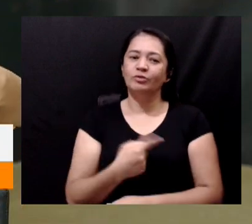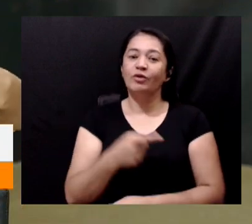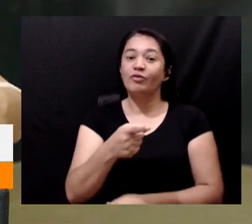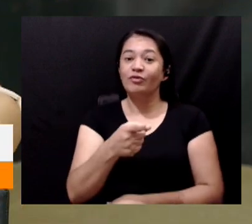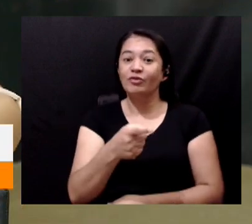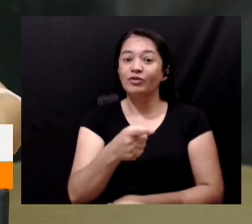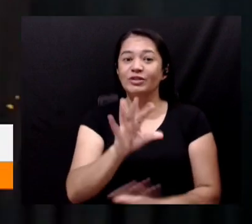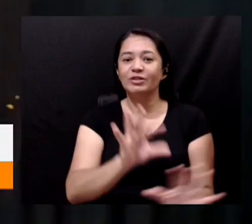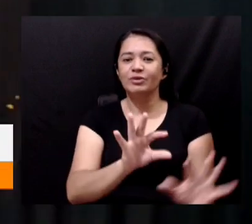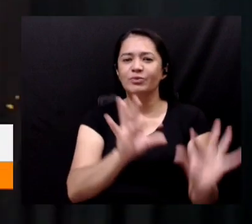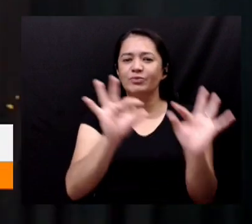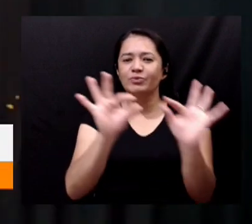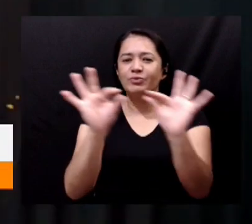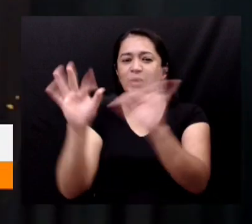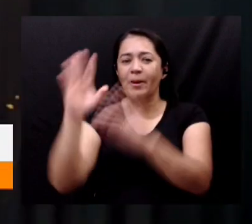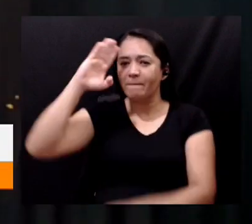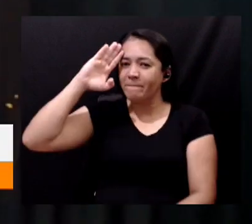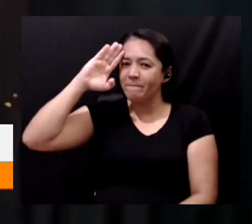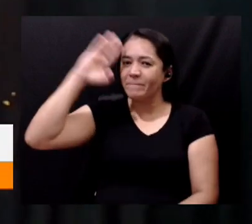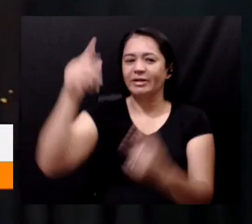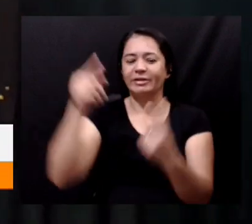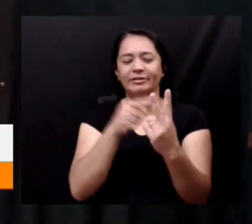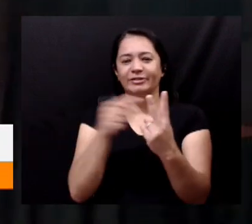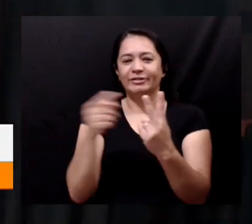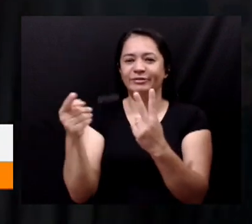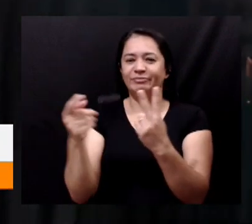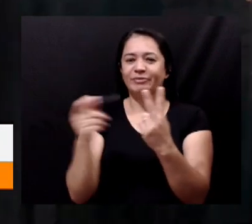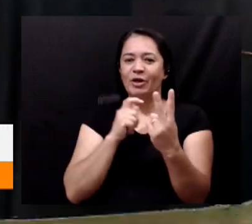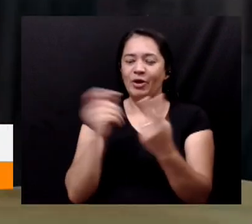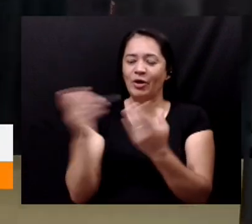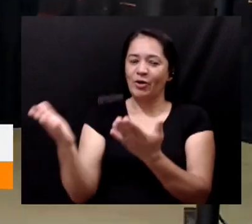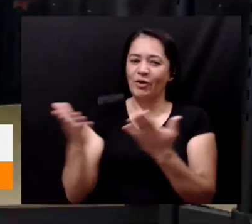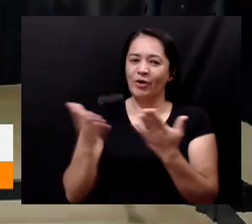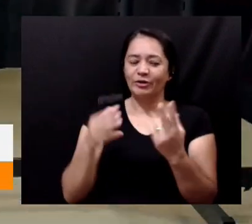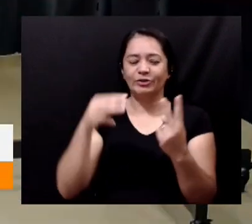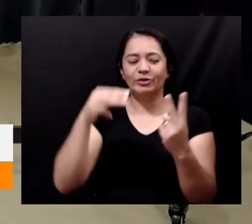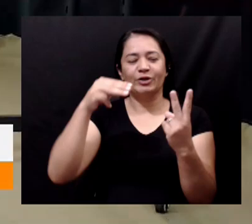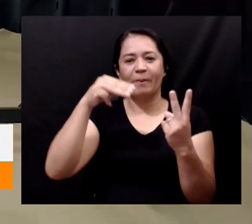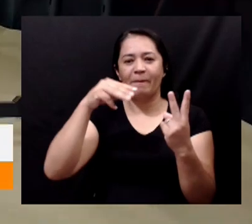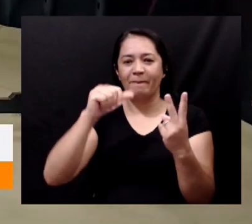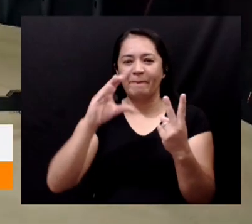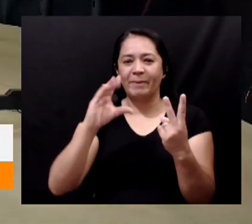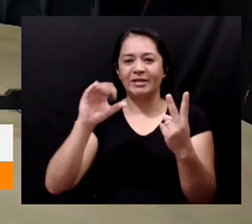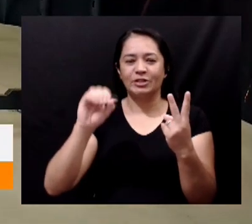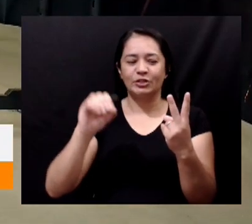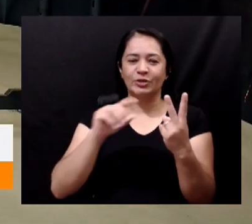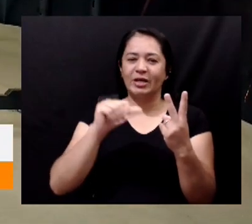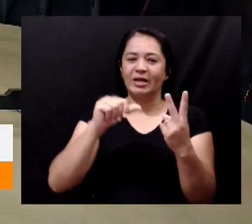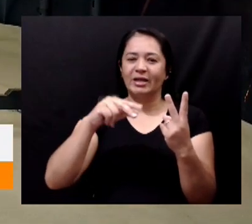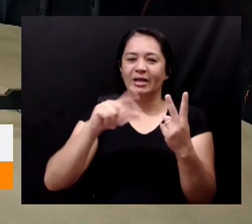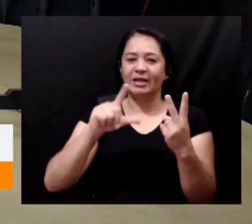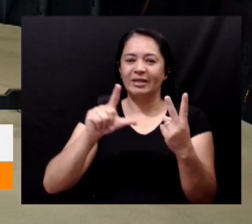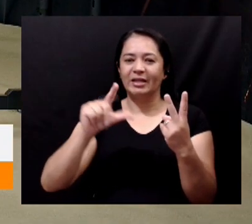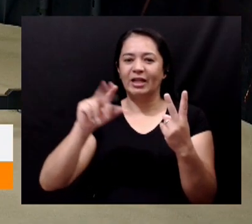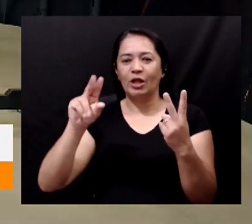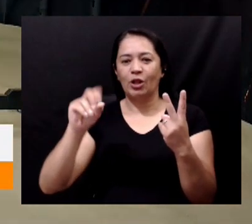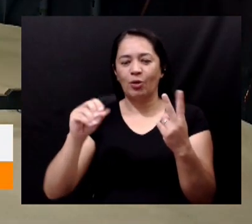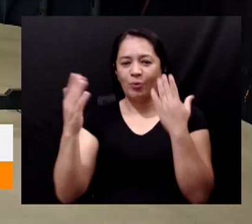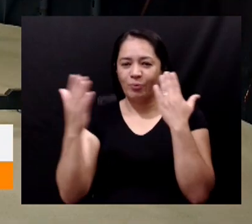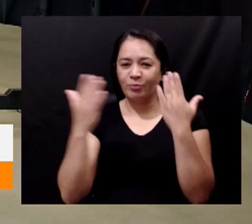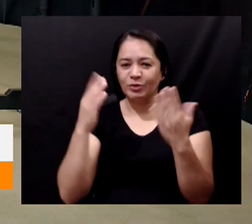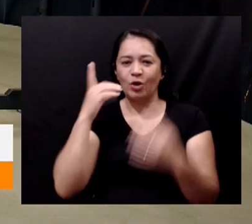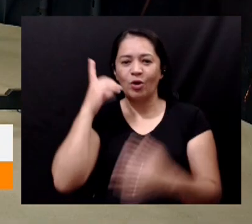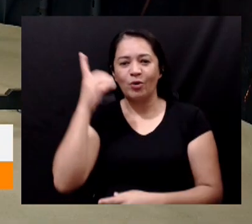e principalmente aos nossos entrevistados, Dr. Márcio e também, né, a nossa psicóloga, que